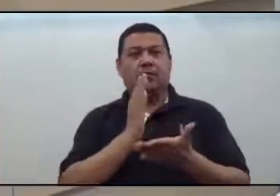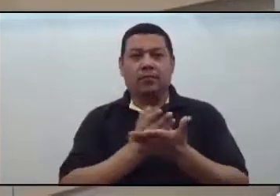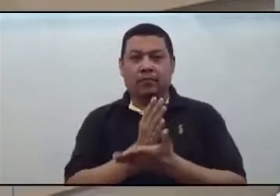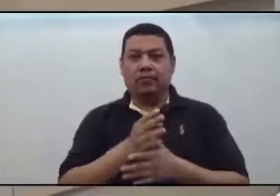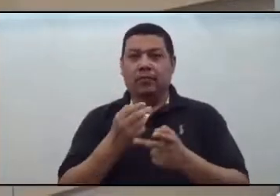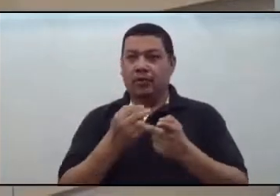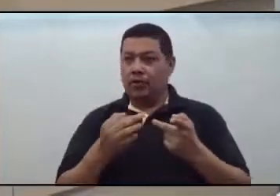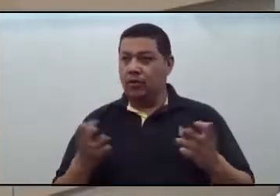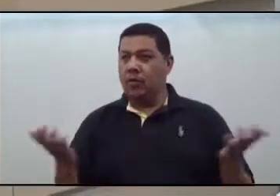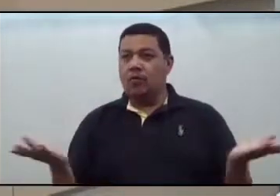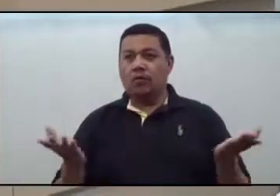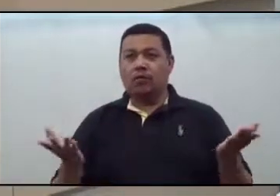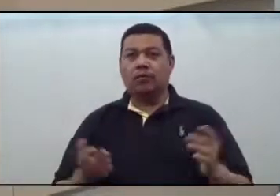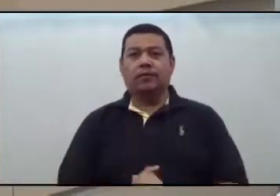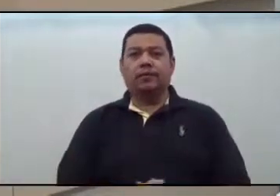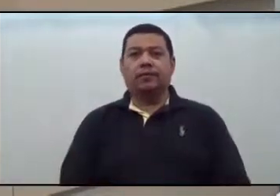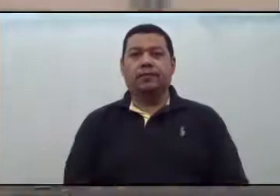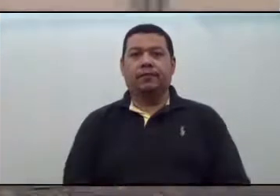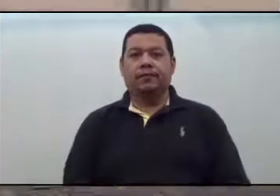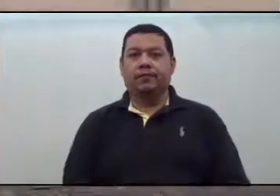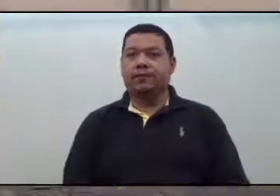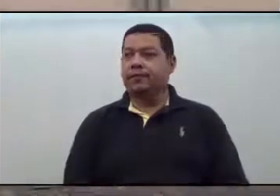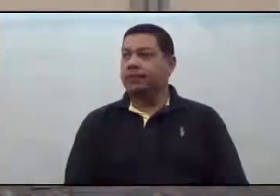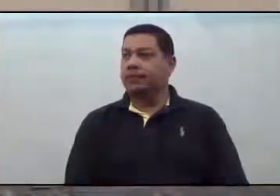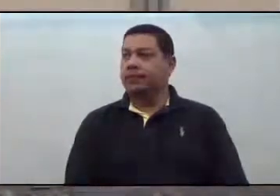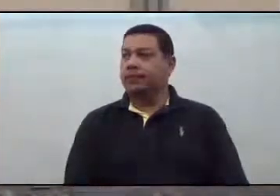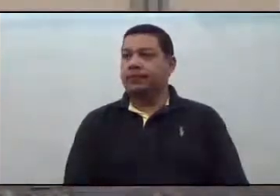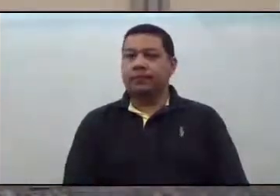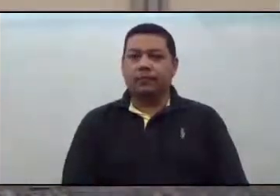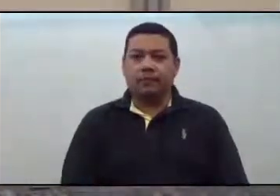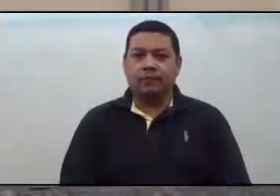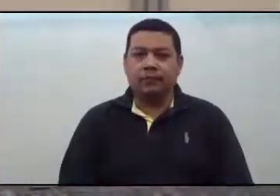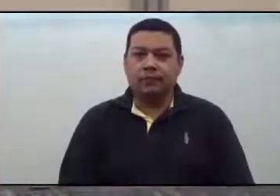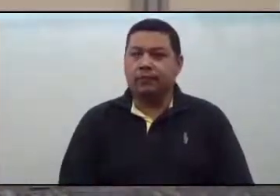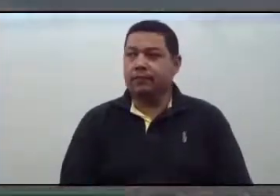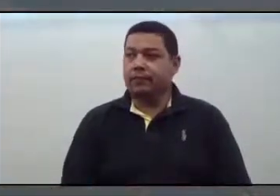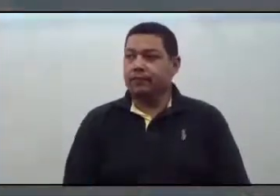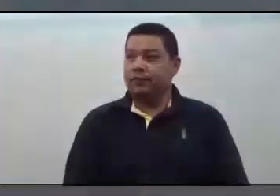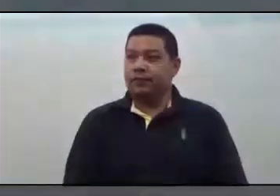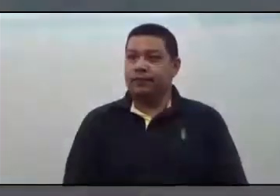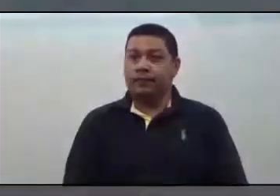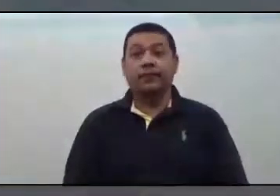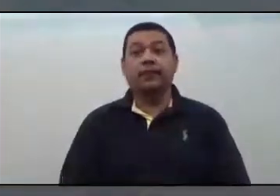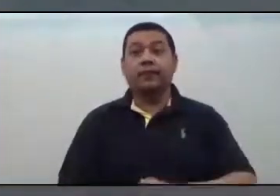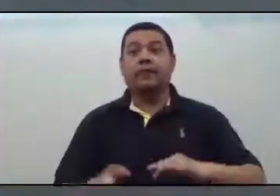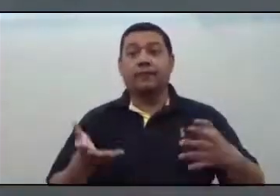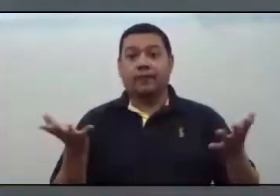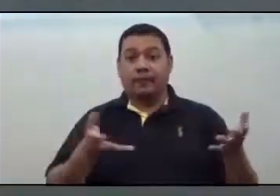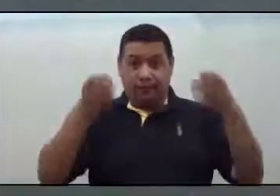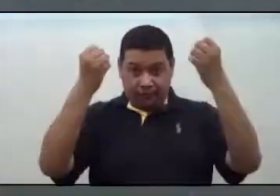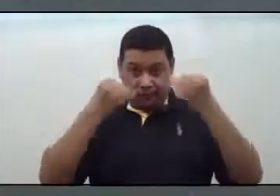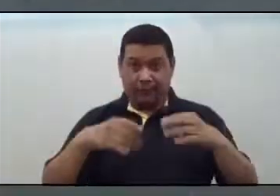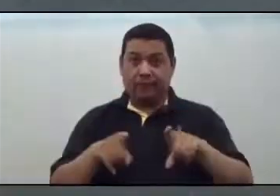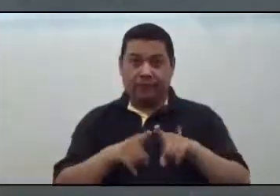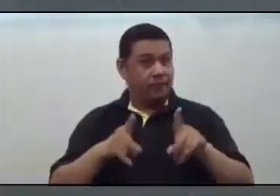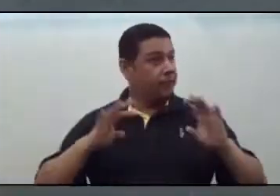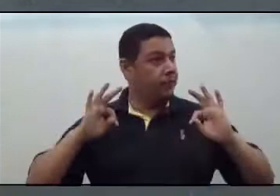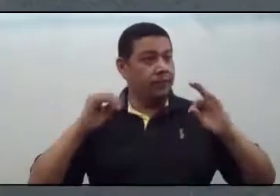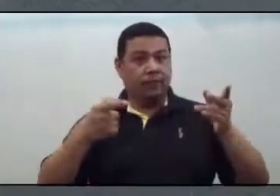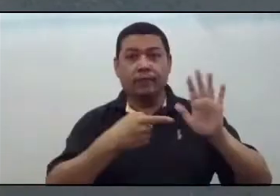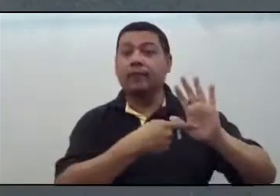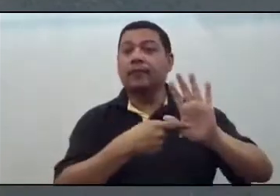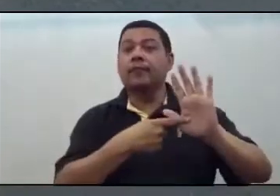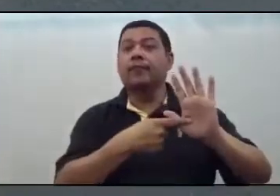aprovar. Valeu. E aproveitar, vereador Lauro, para deixar claro para toda a população